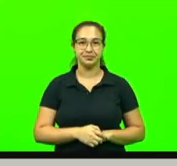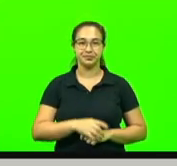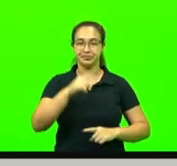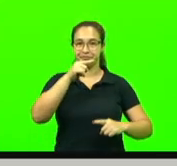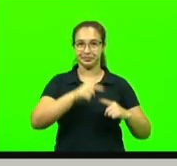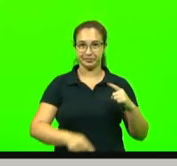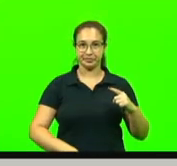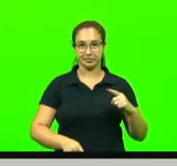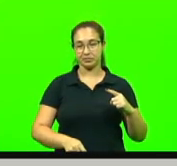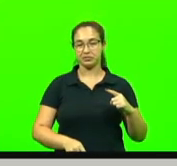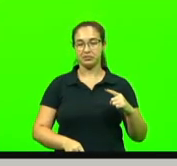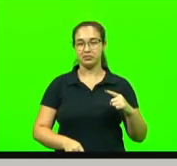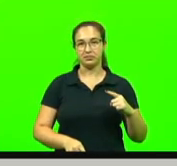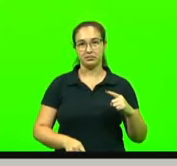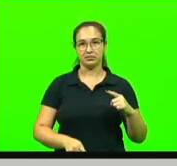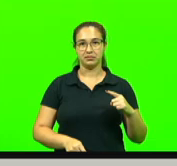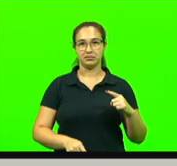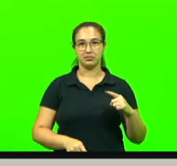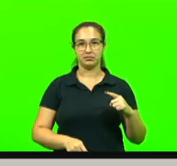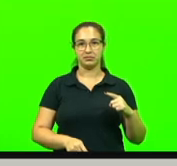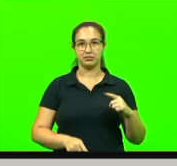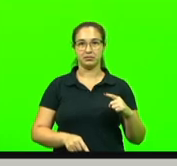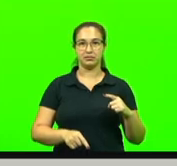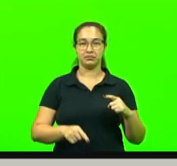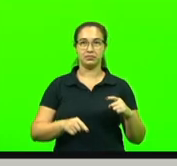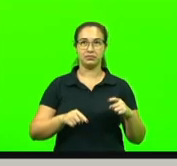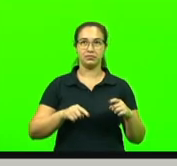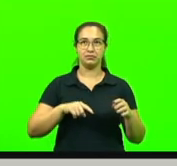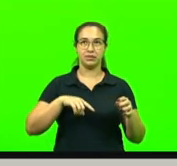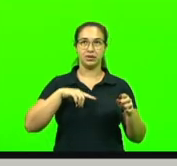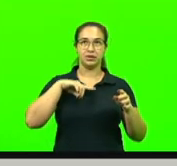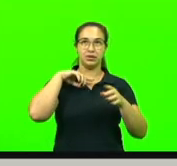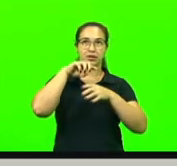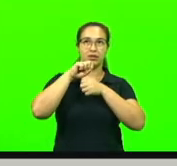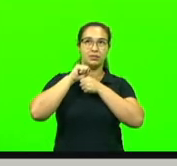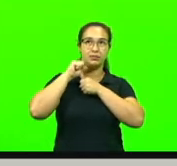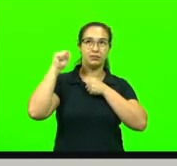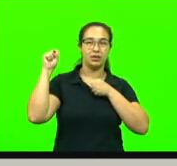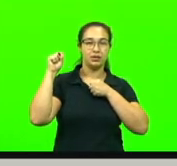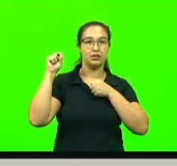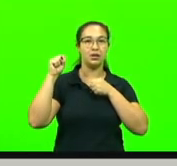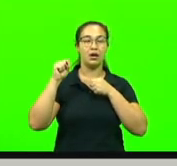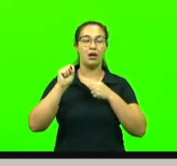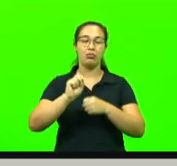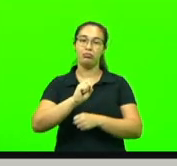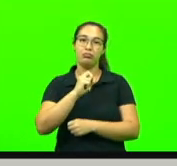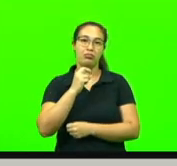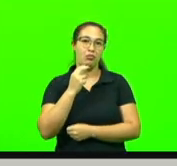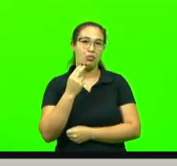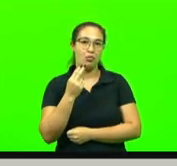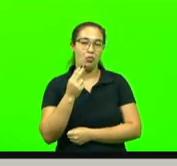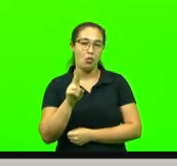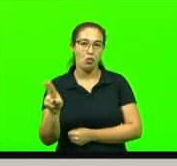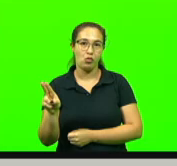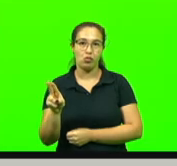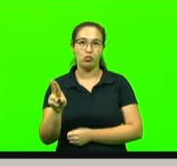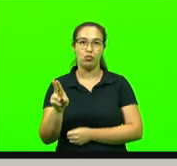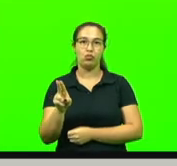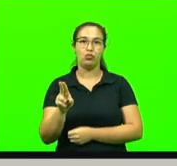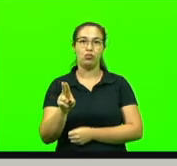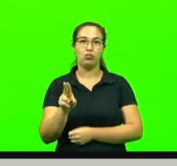proibir a amarração e ou o confinamento de animais nas margens das